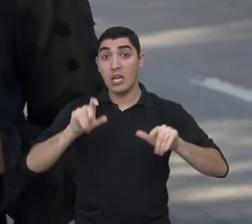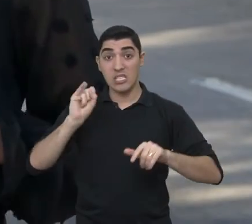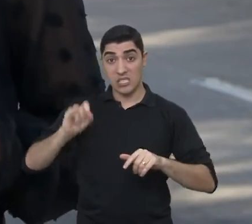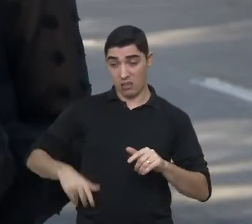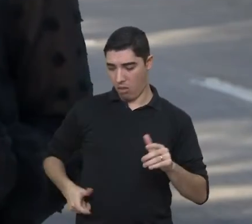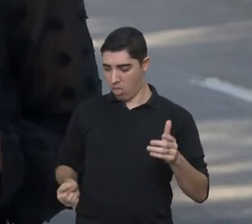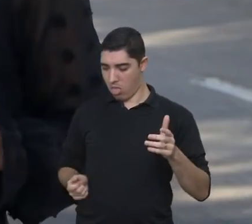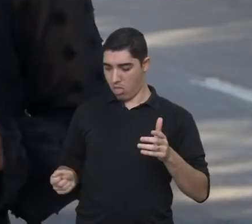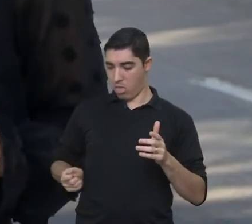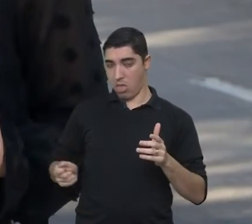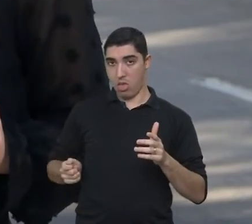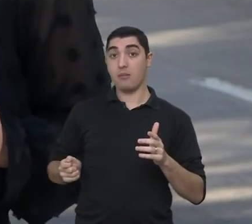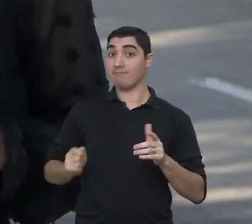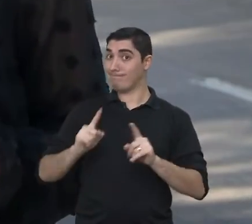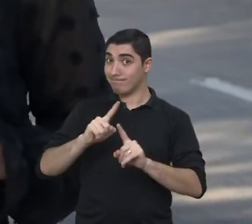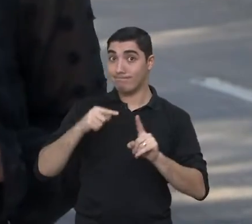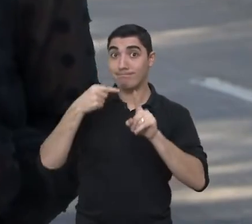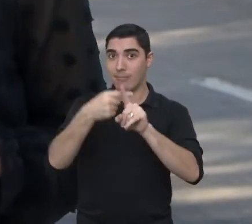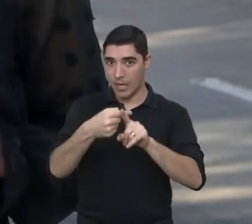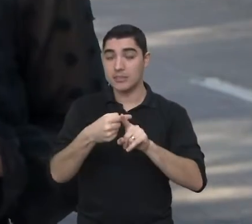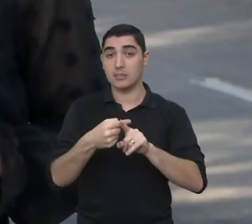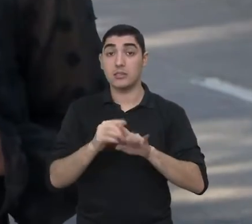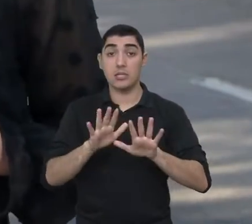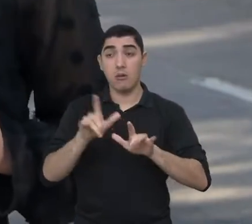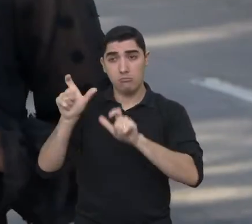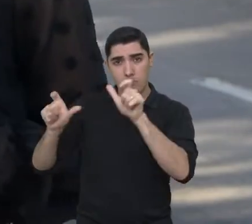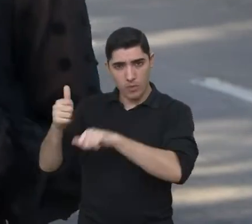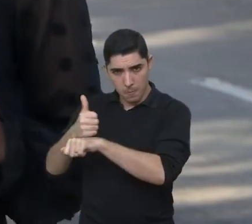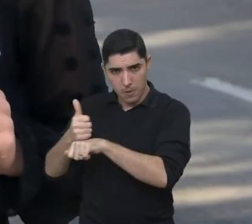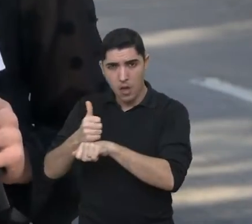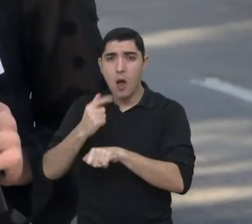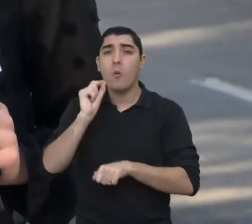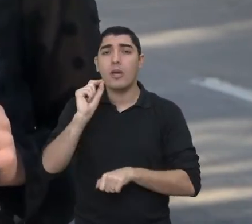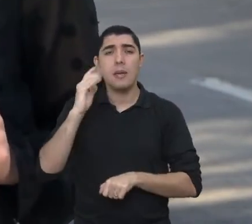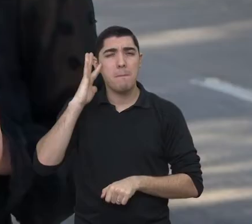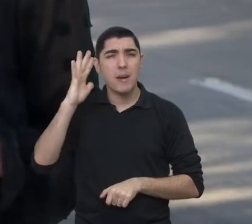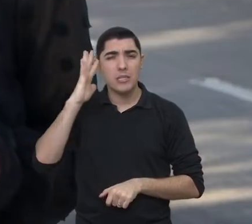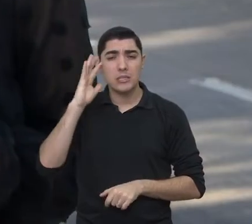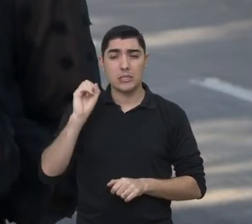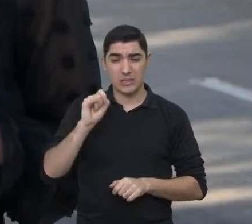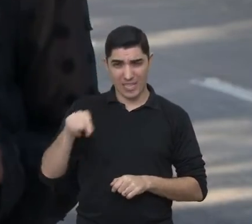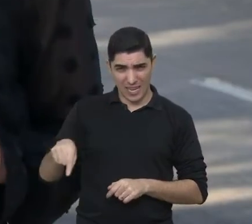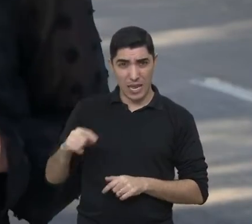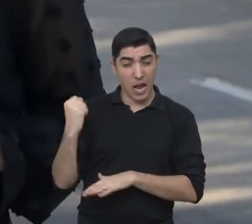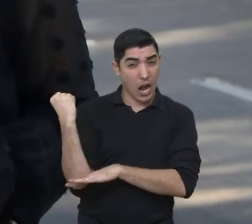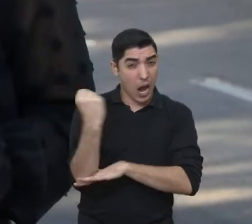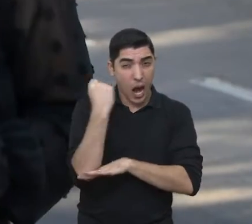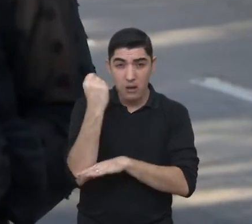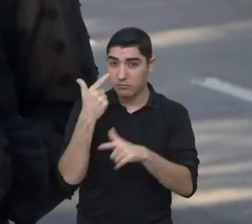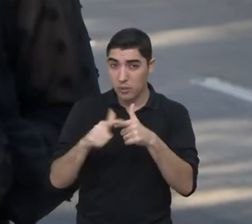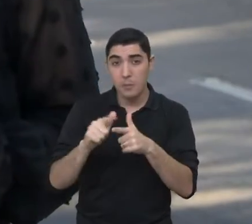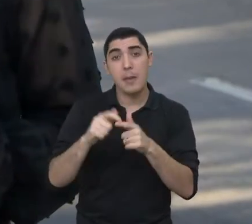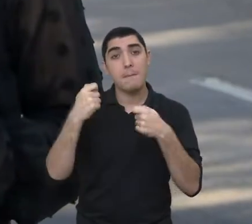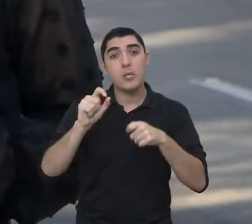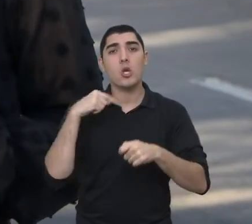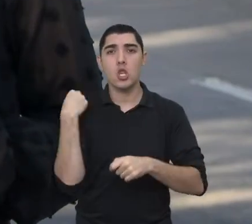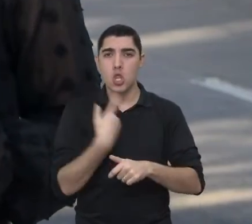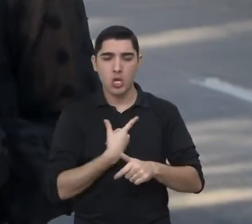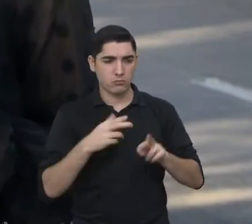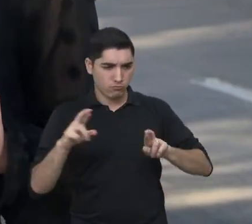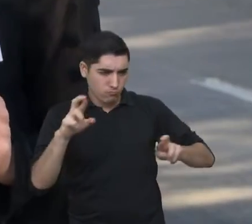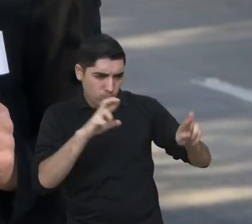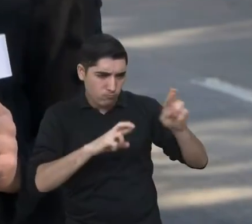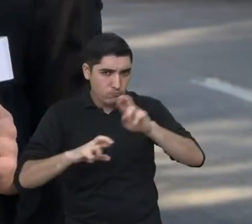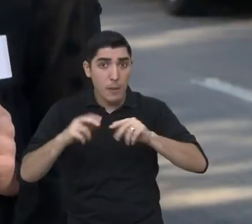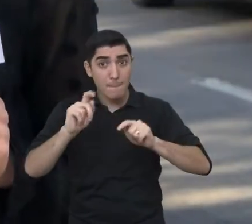estiver digitando no celular. Especialistas acreditam que as alternativas para diminuir este grave problema é o investimento